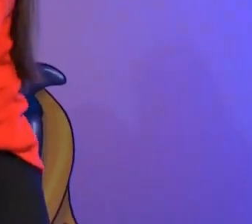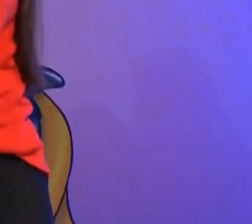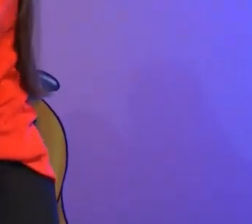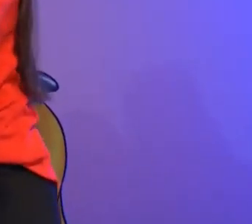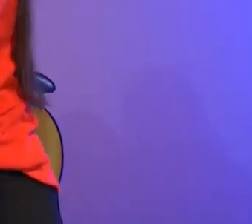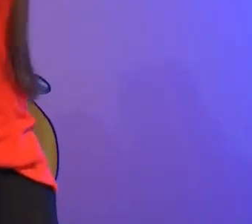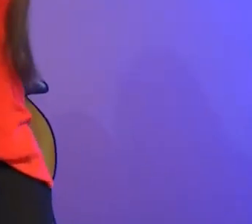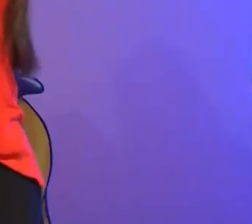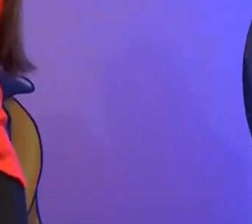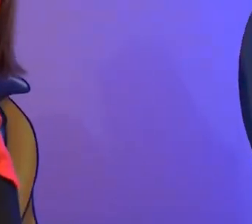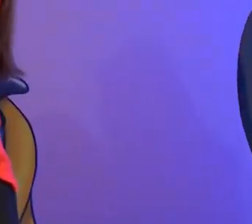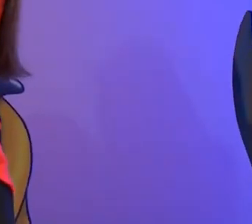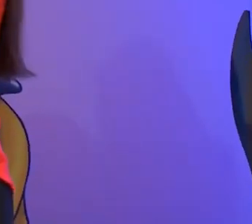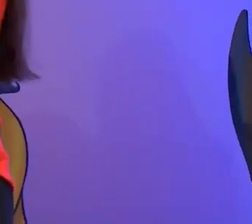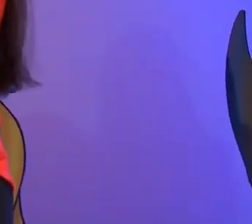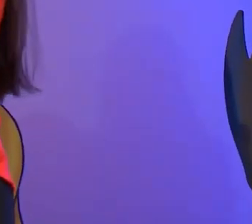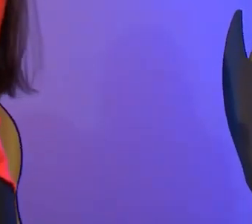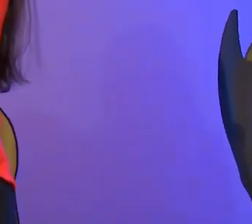atenção, combinado?